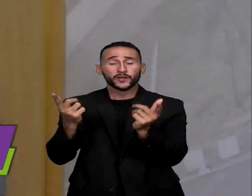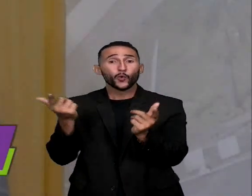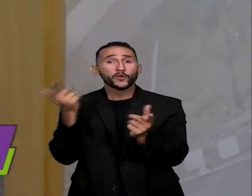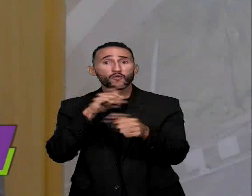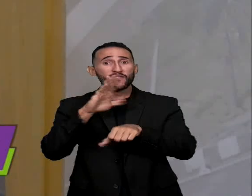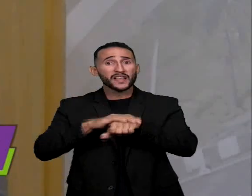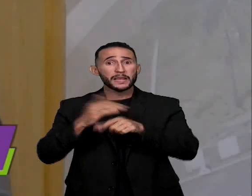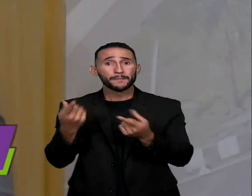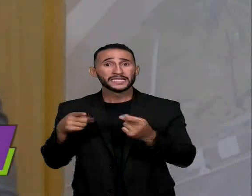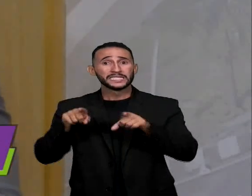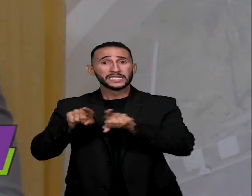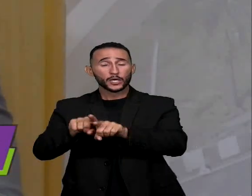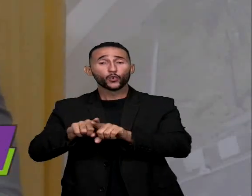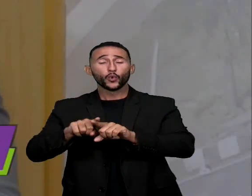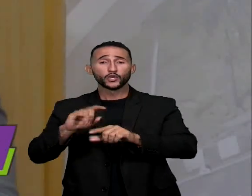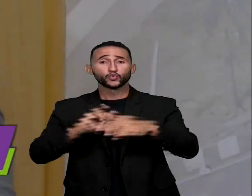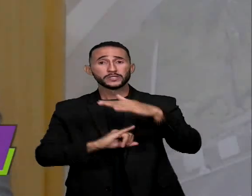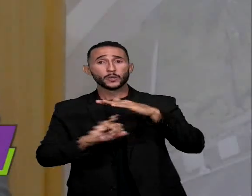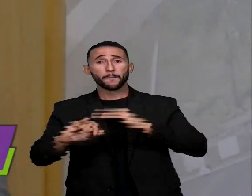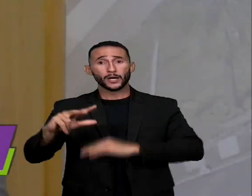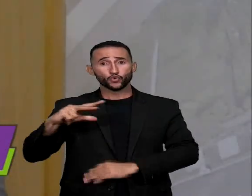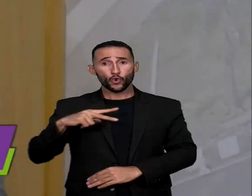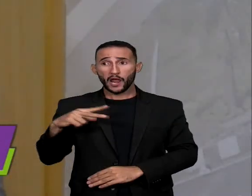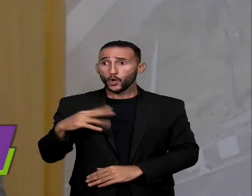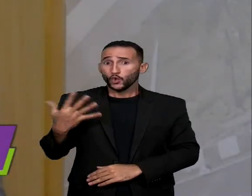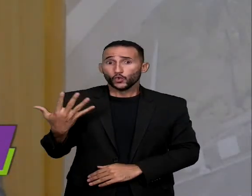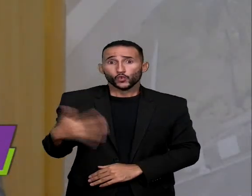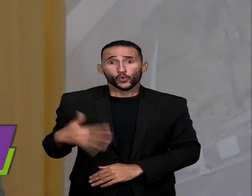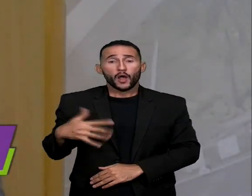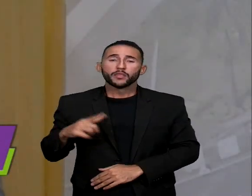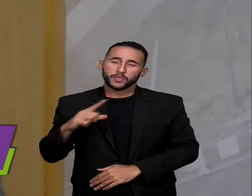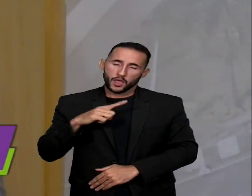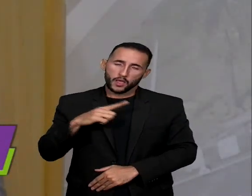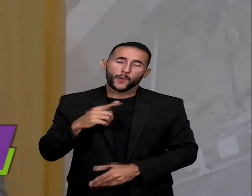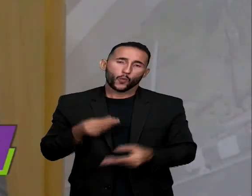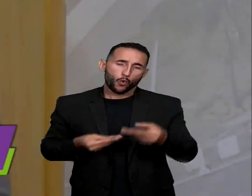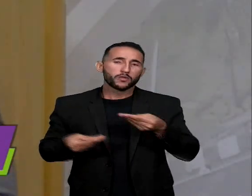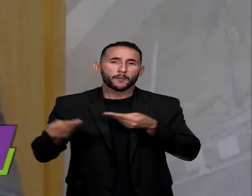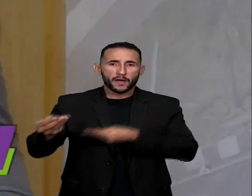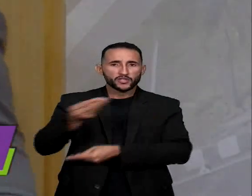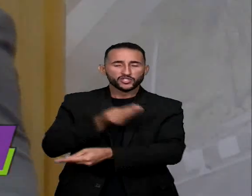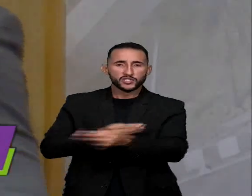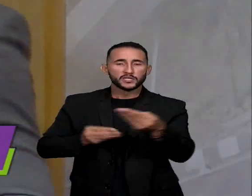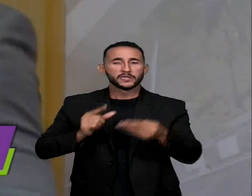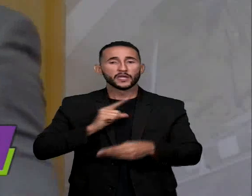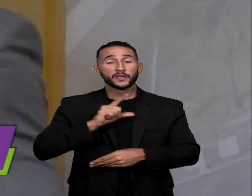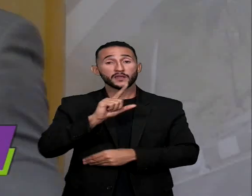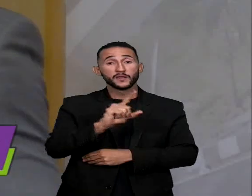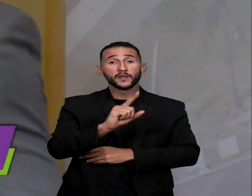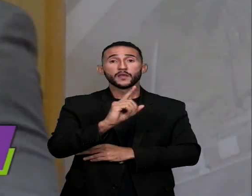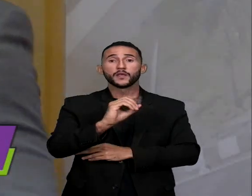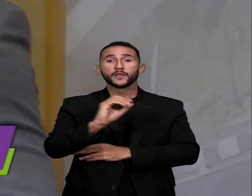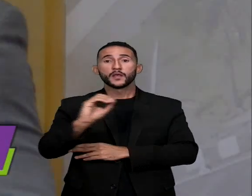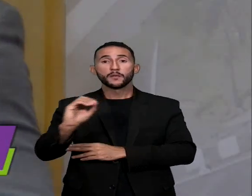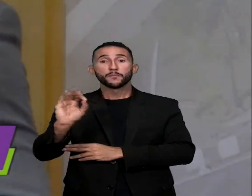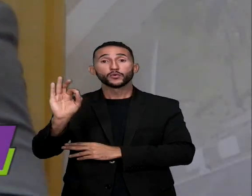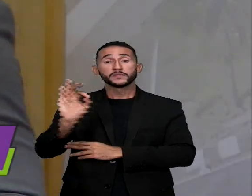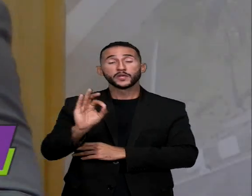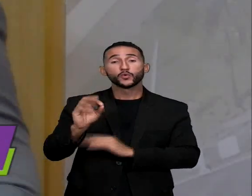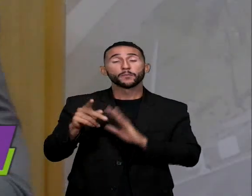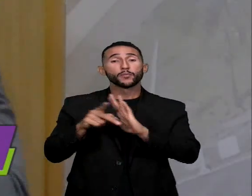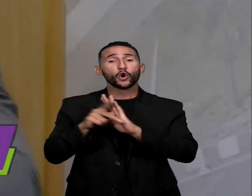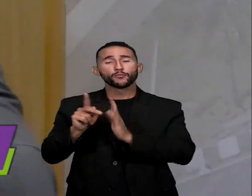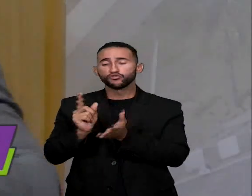É Sensacional né é uma é uma contrapartida onde tem 100% de recurso da Uninove